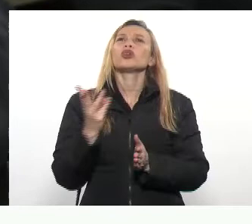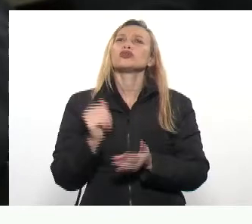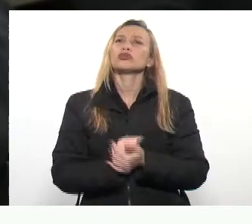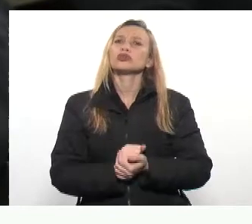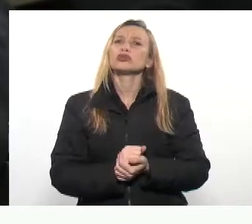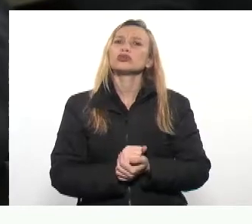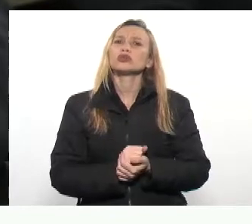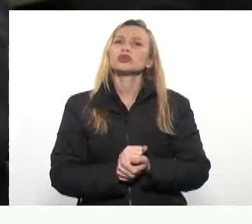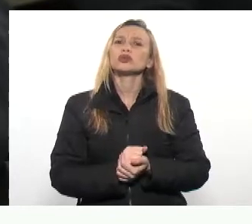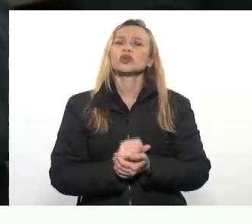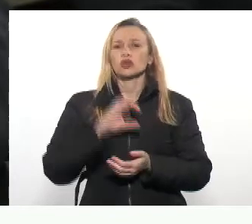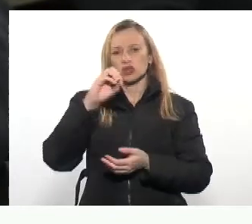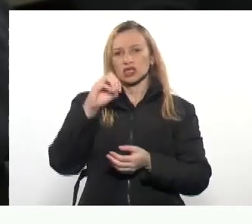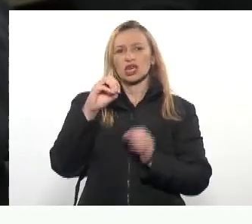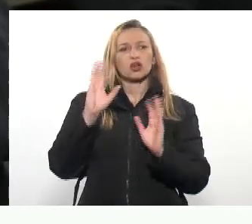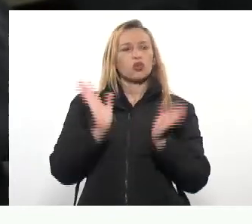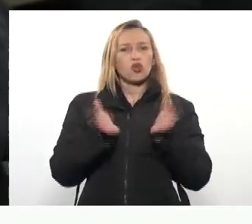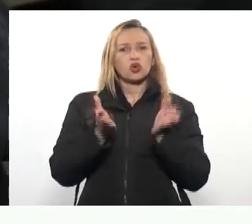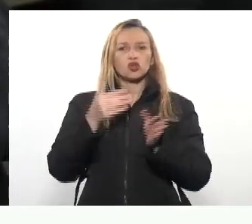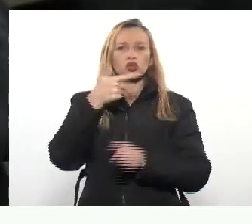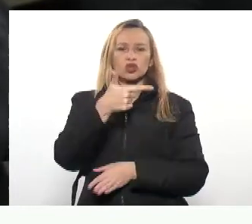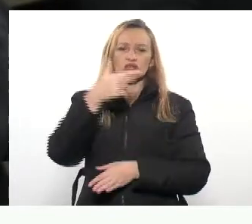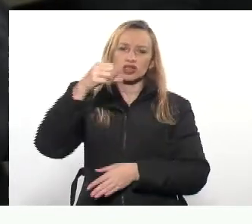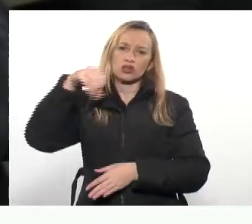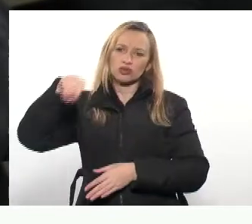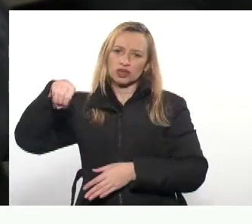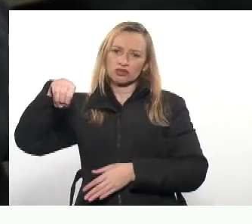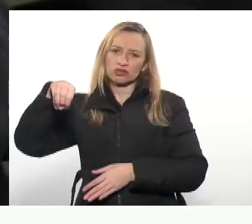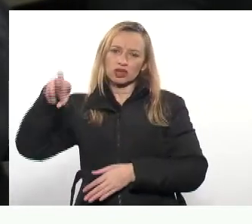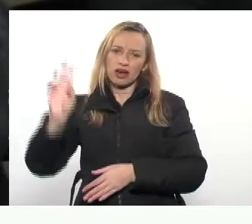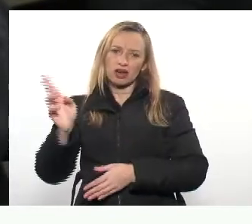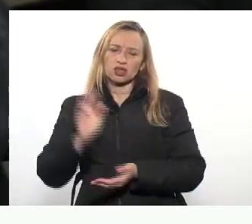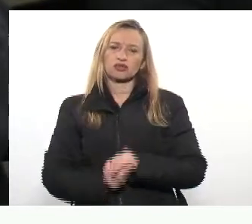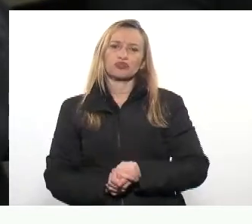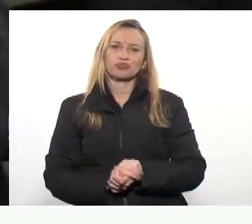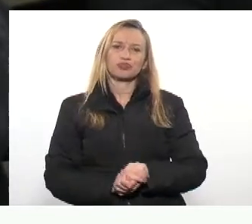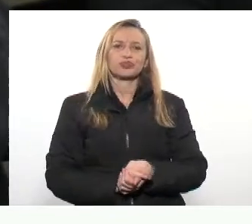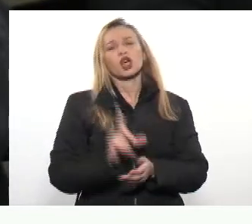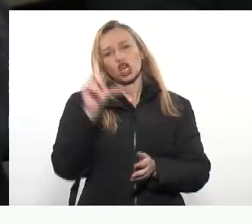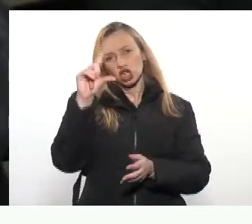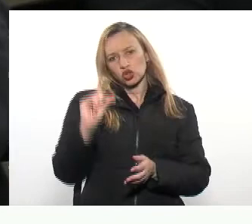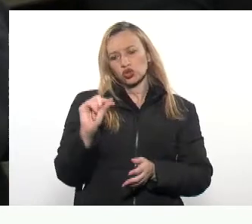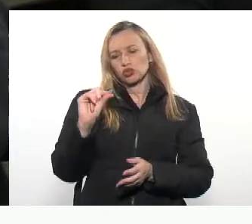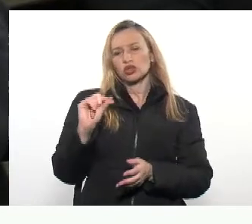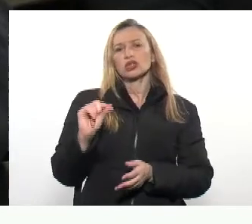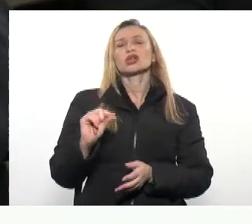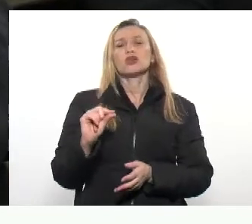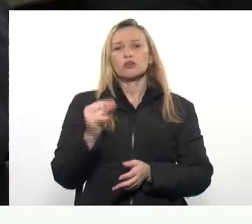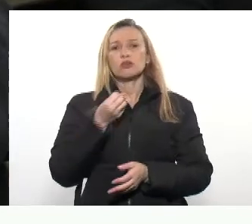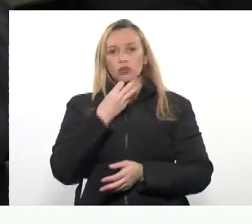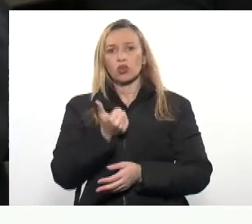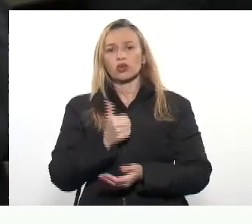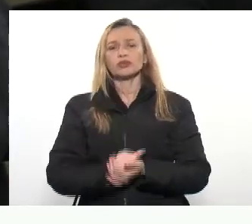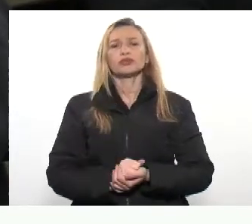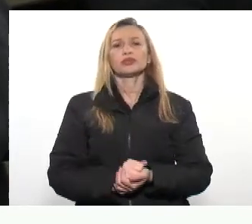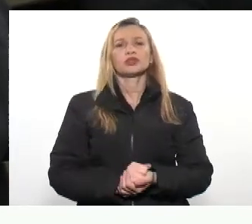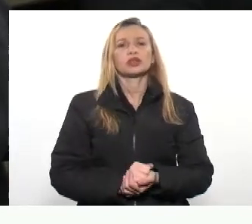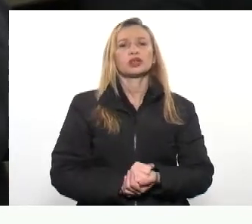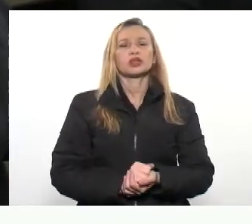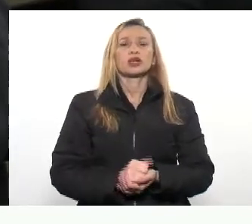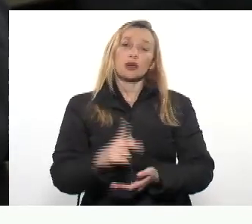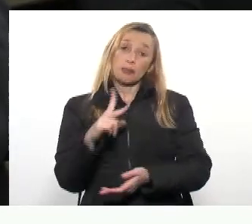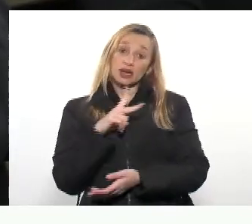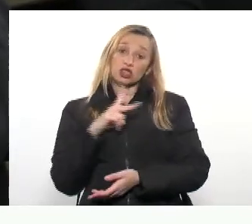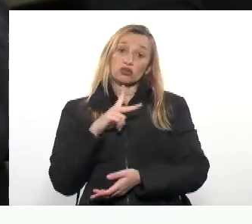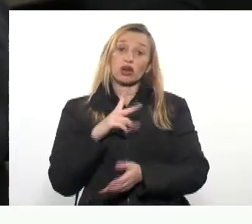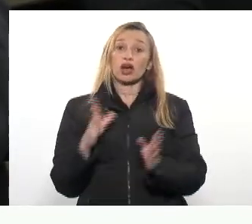Hoje, o zero hoje são R$ 290,00. Então, é uma redução muito expressiva, em particular